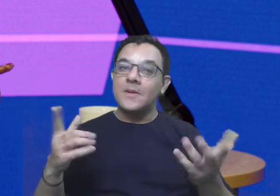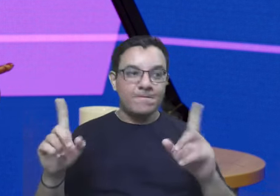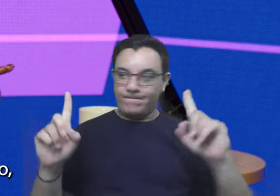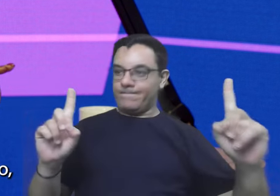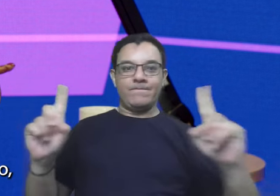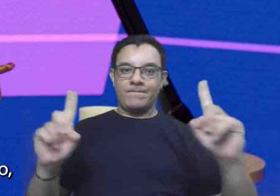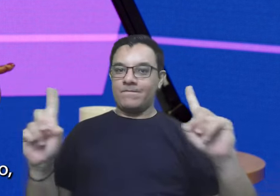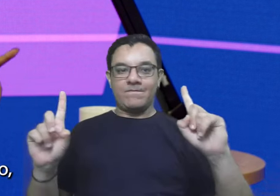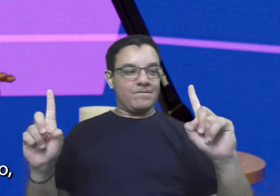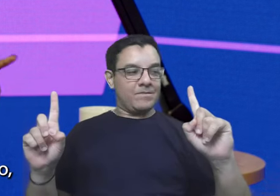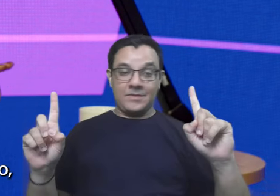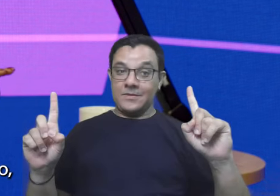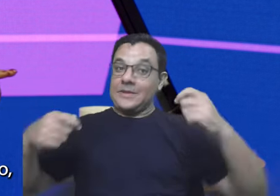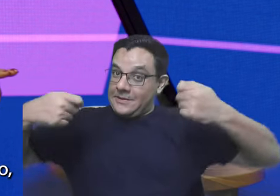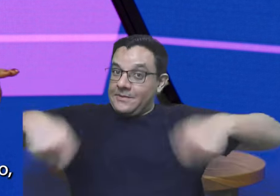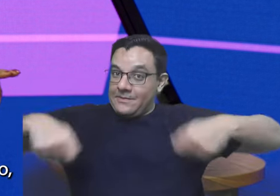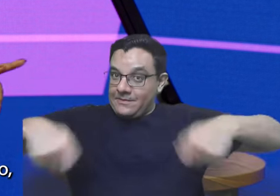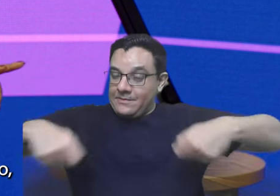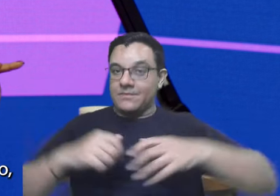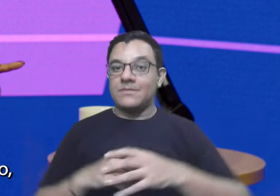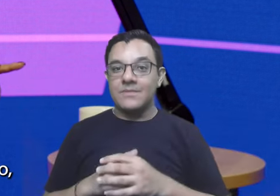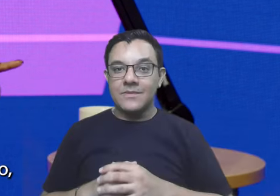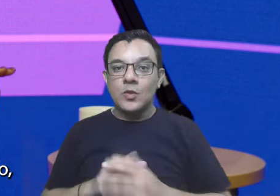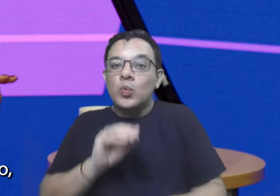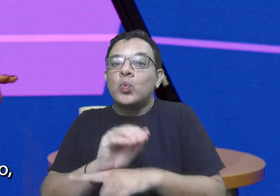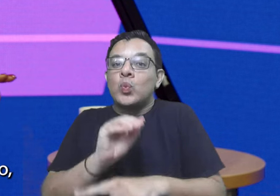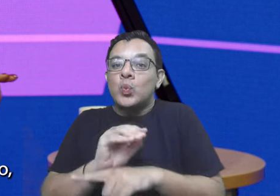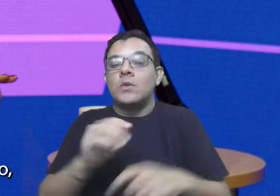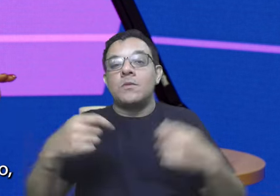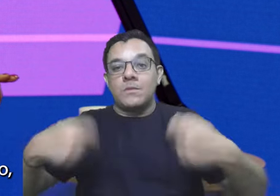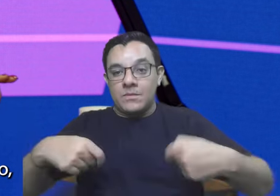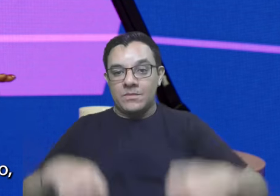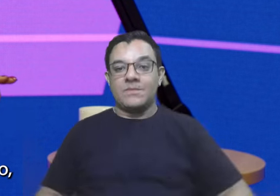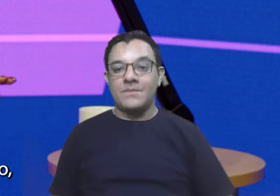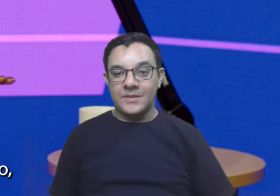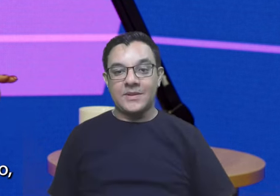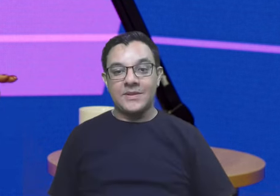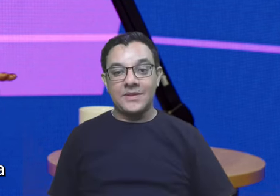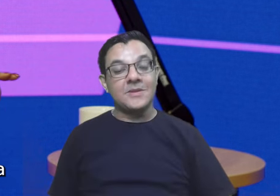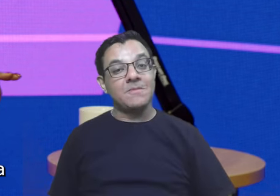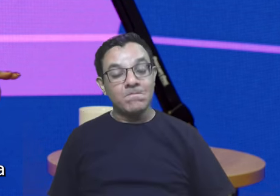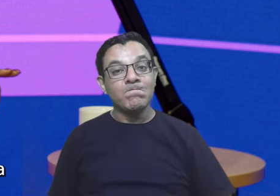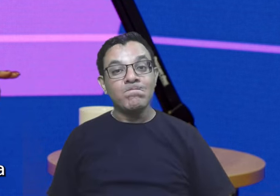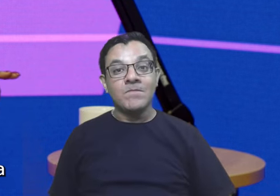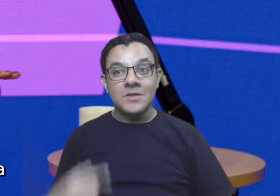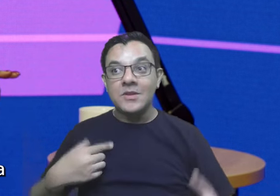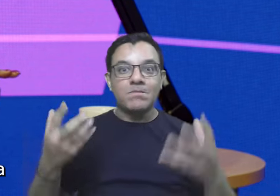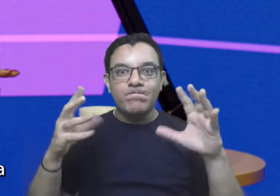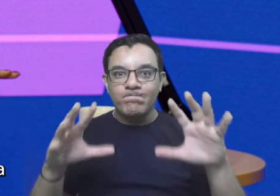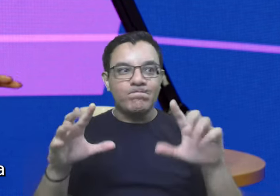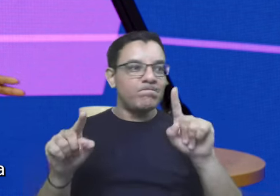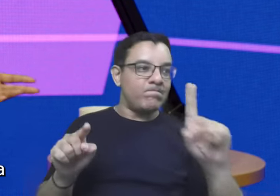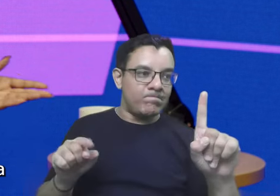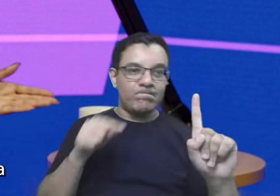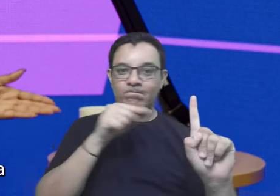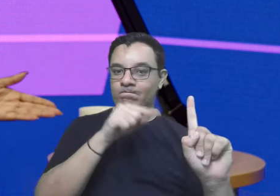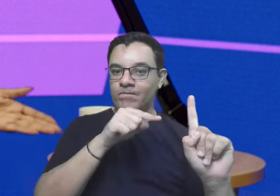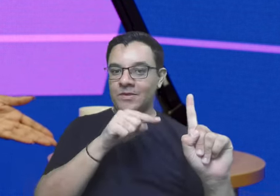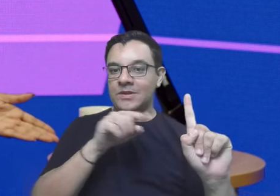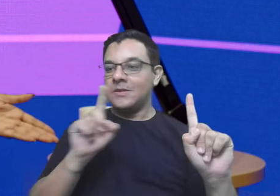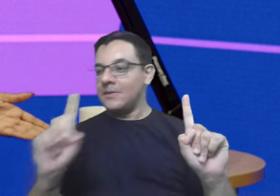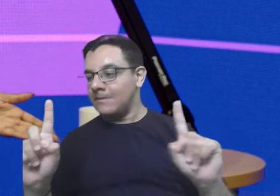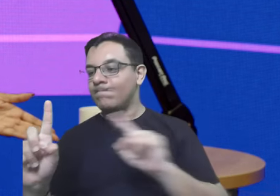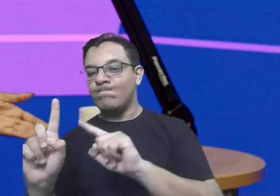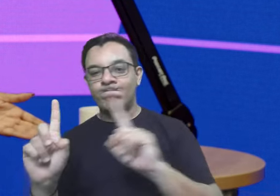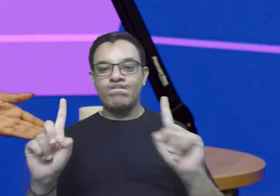ali que necessitam do cuidado né então o impacto tanto na